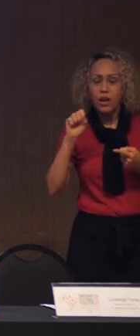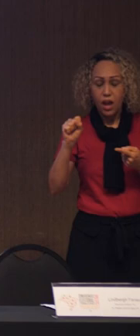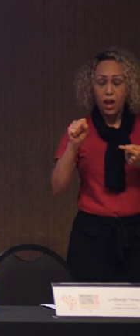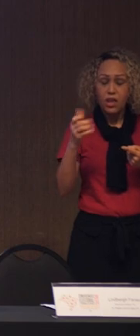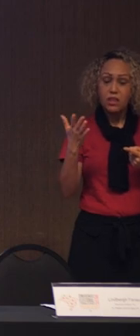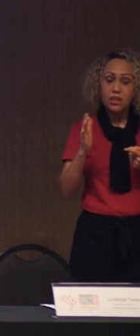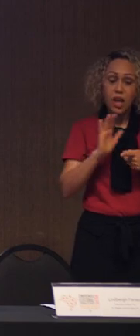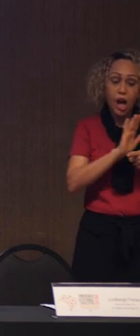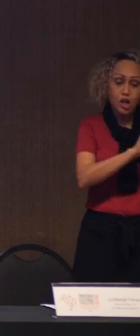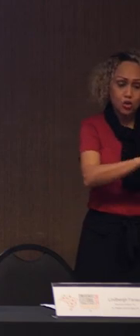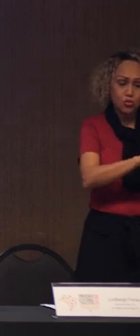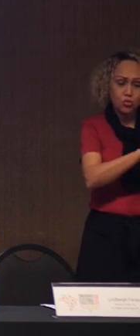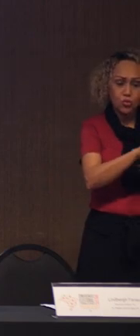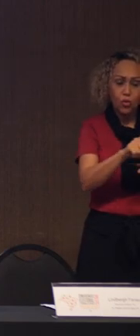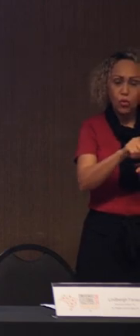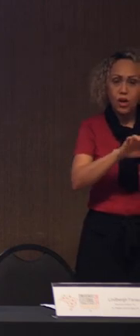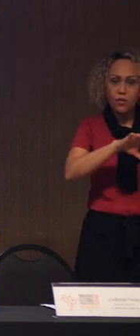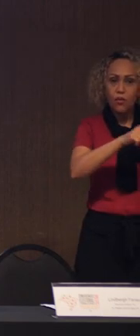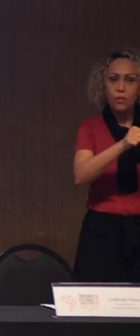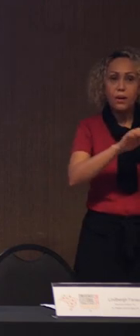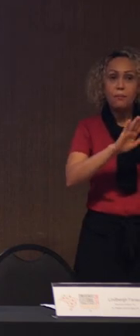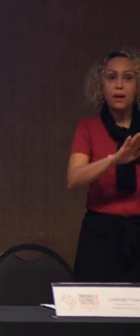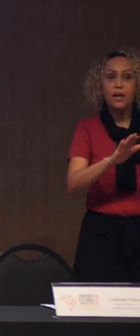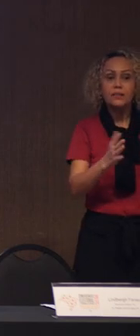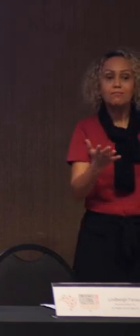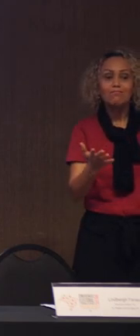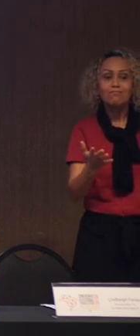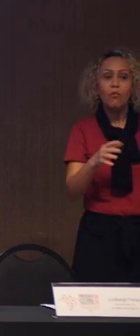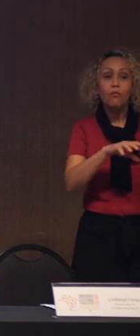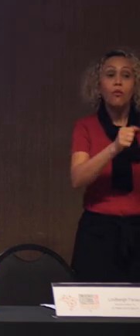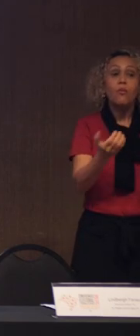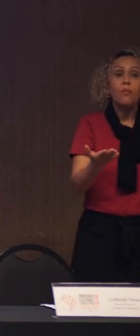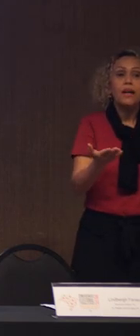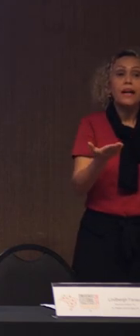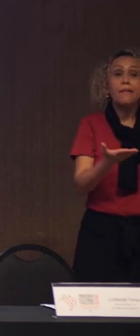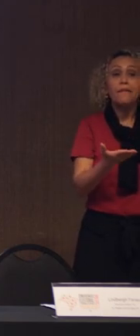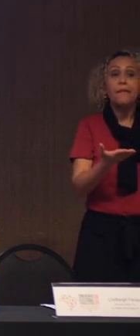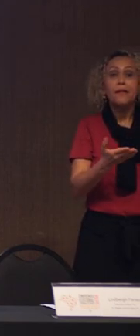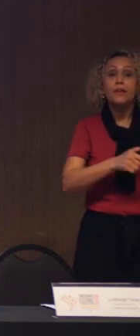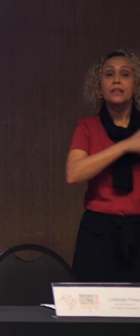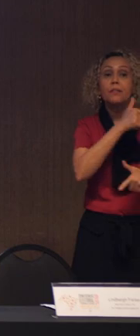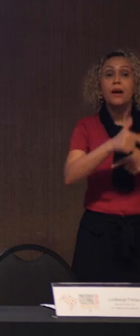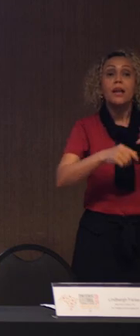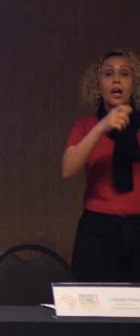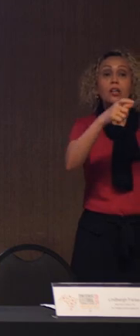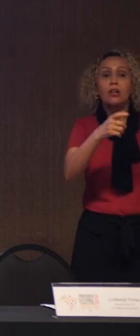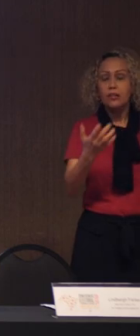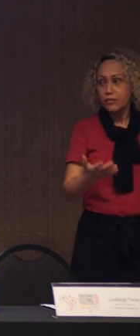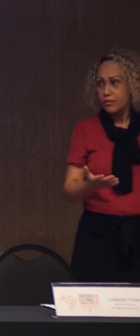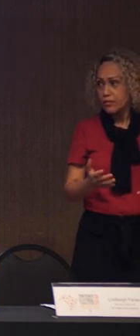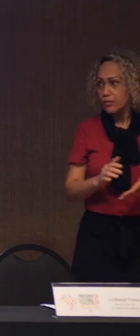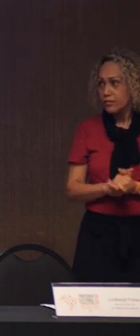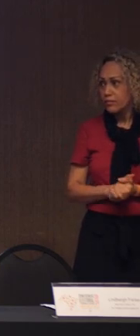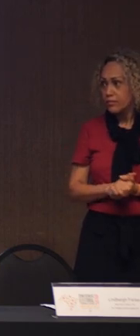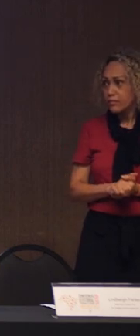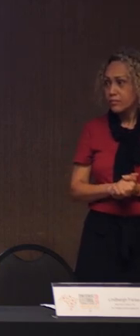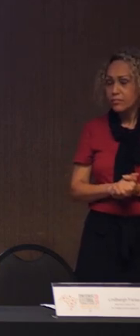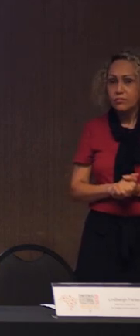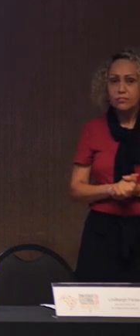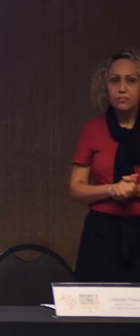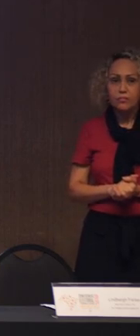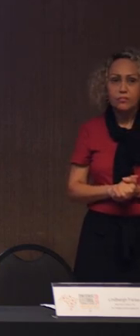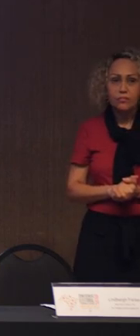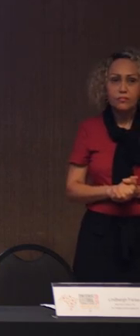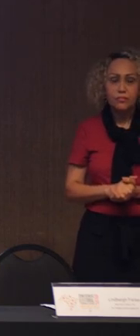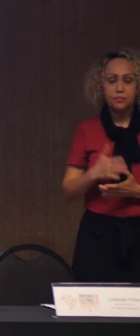favela, por exemplo. Então, o Diego, meu filho, que é secretário de Economia Solidária do Eduardo Paes,